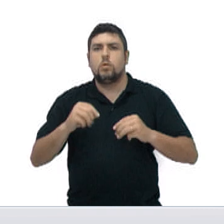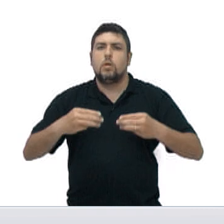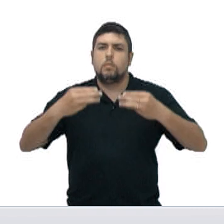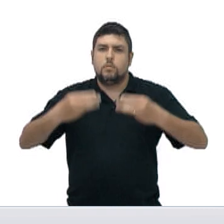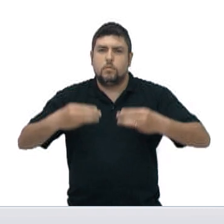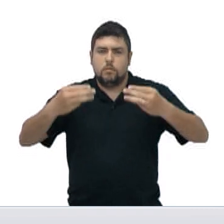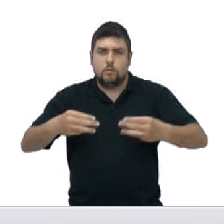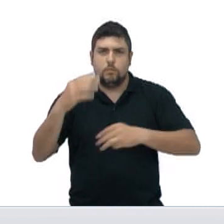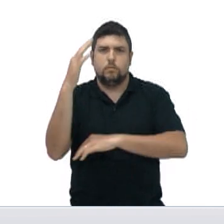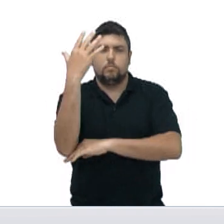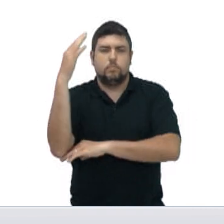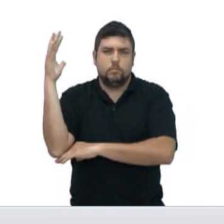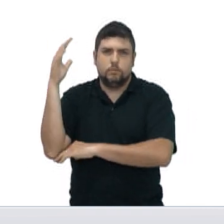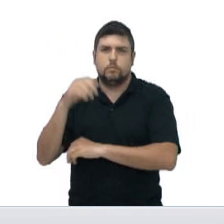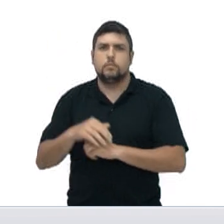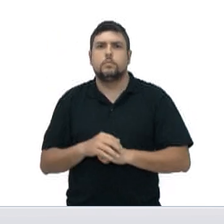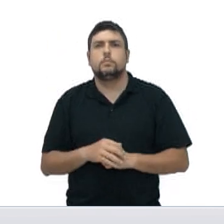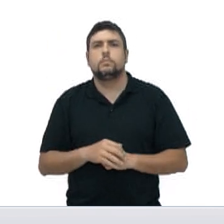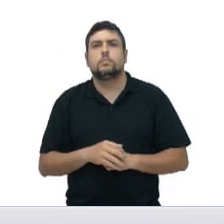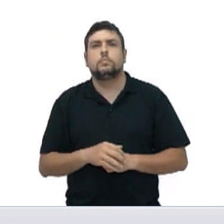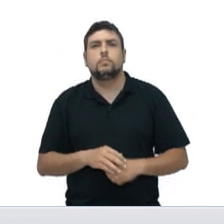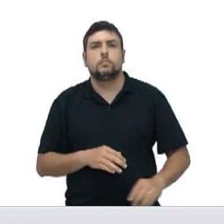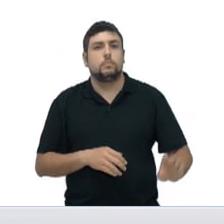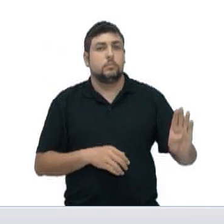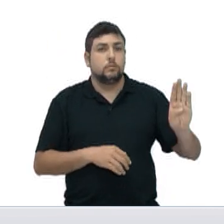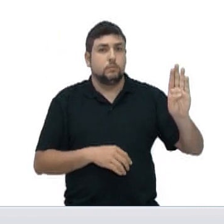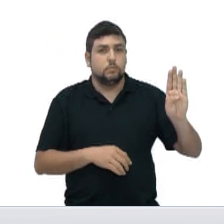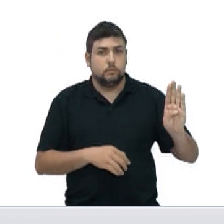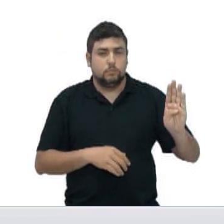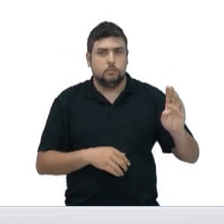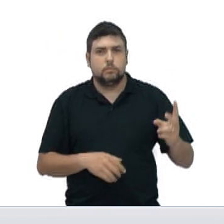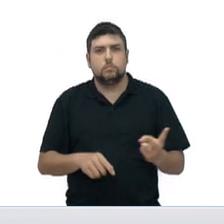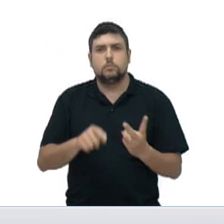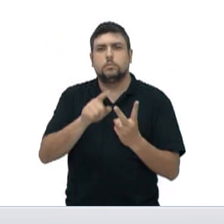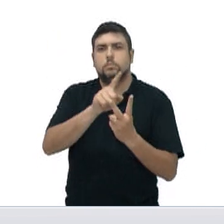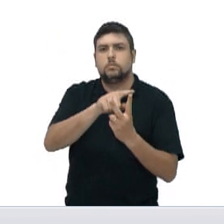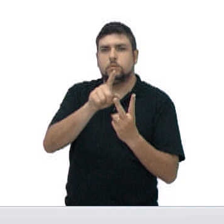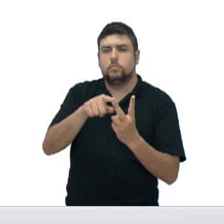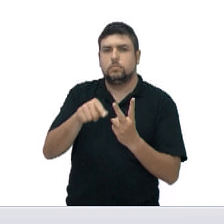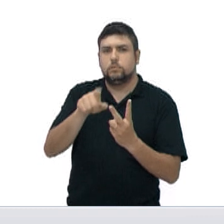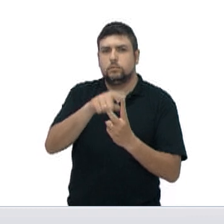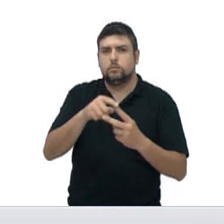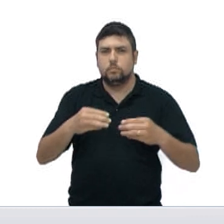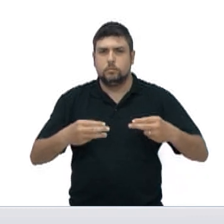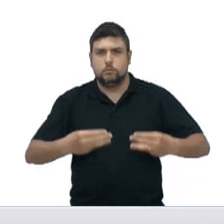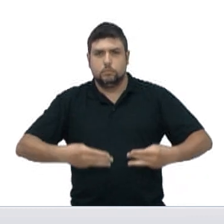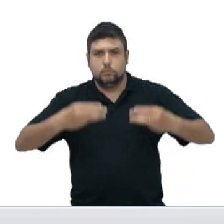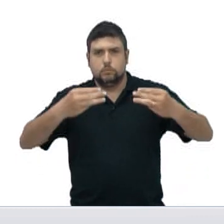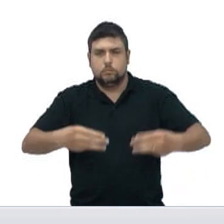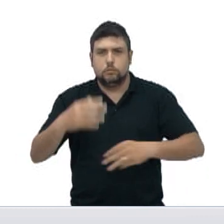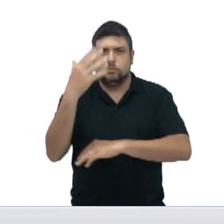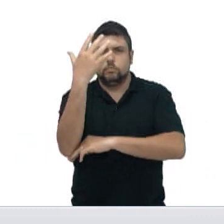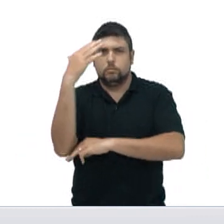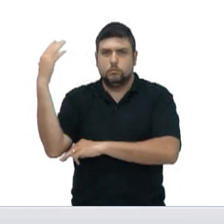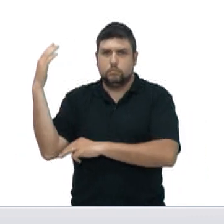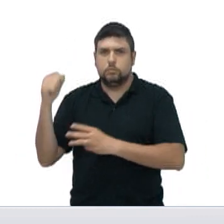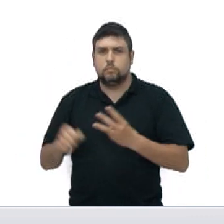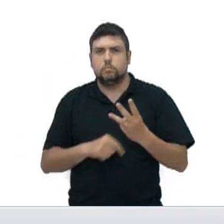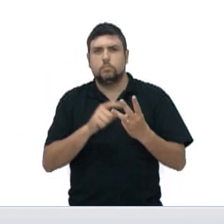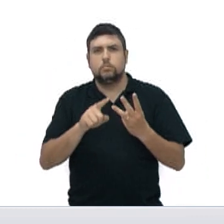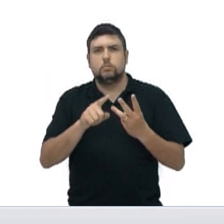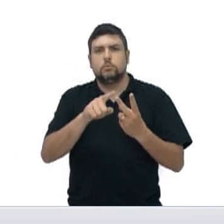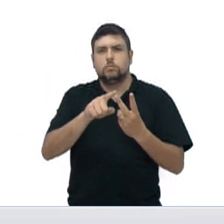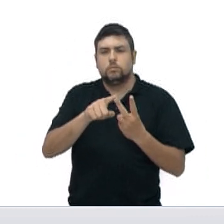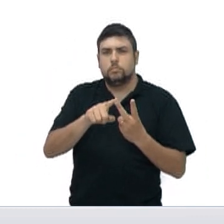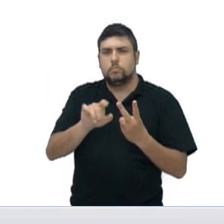Ambiente. Na letra B, nós temos duas, o Ministério do Meio Ambiente e o Instituto Chico